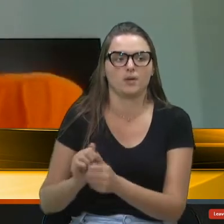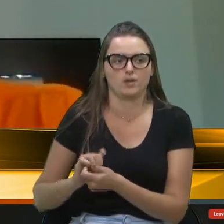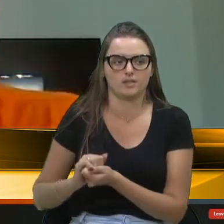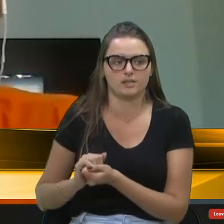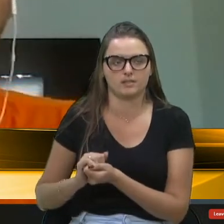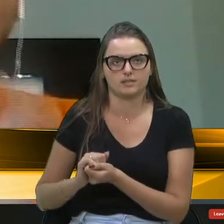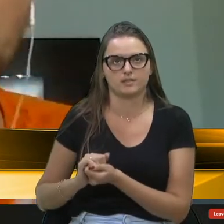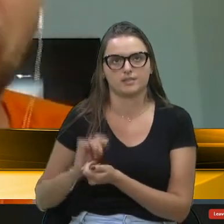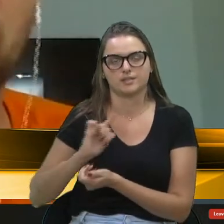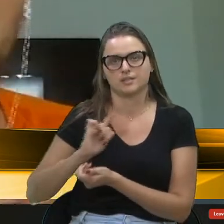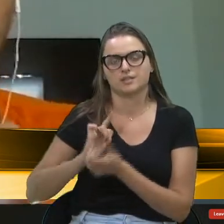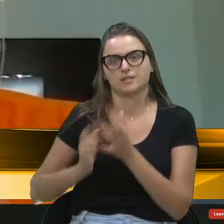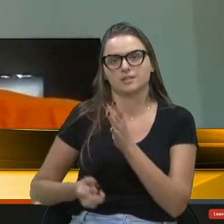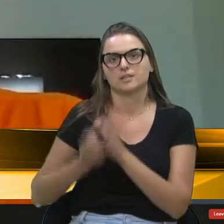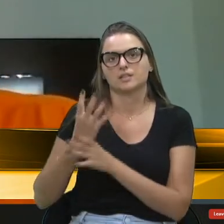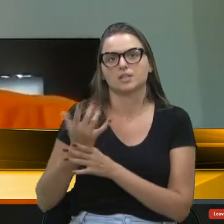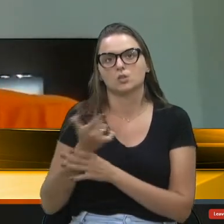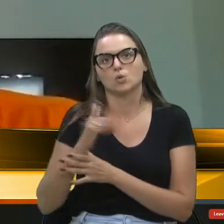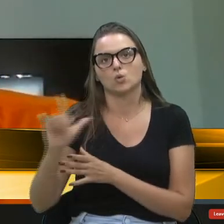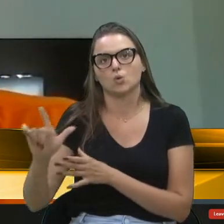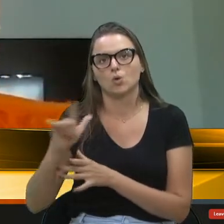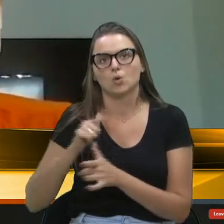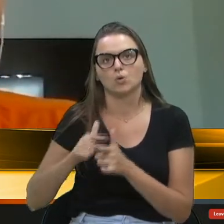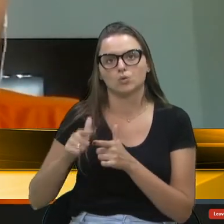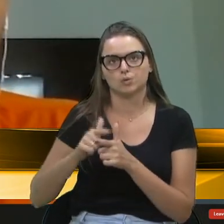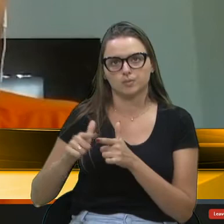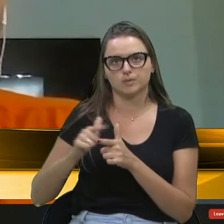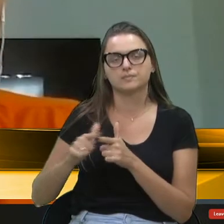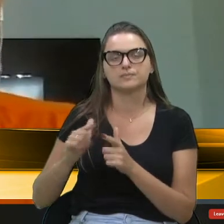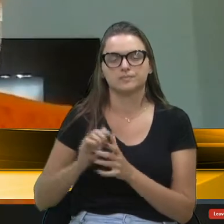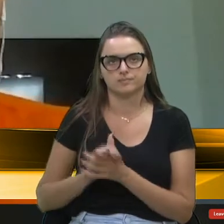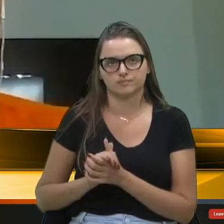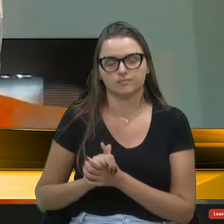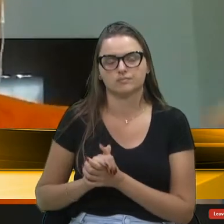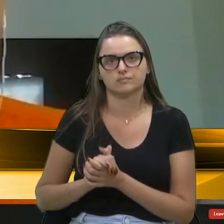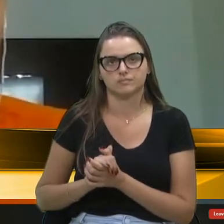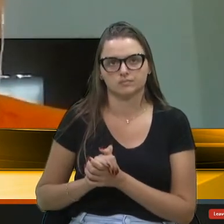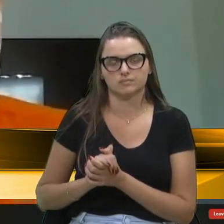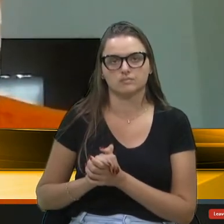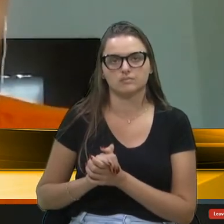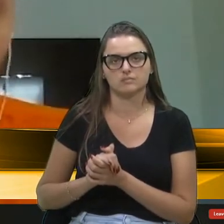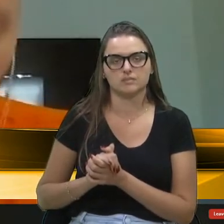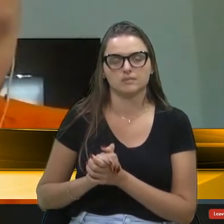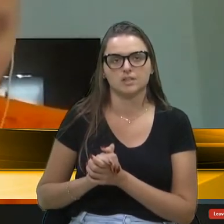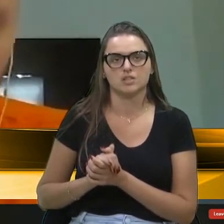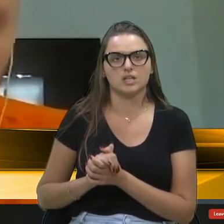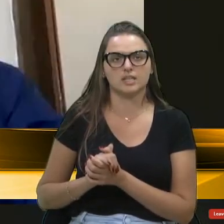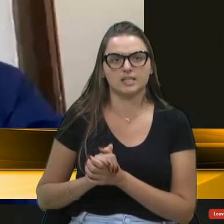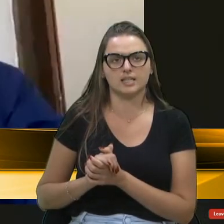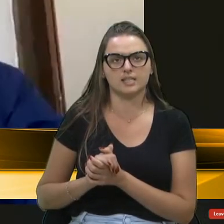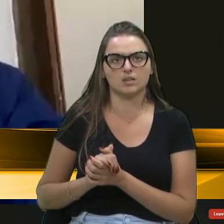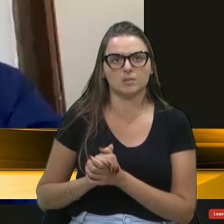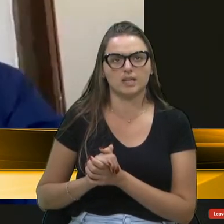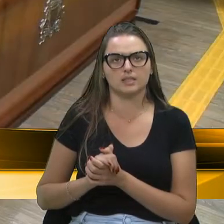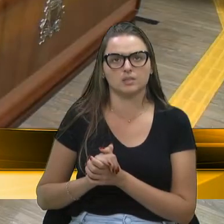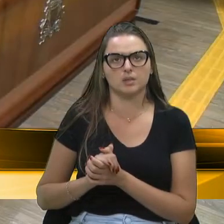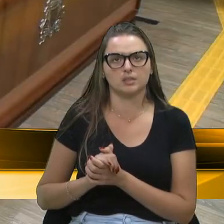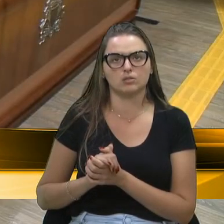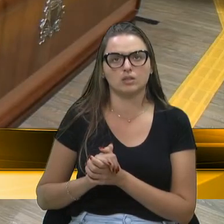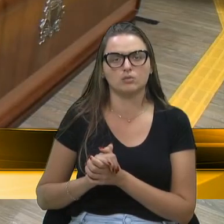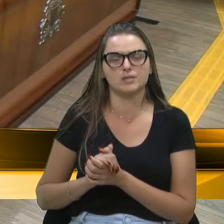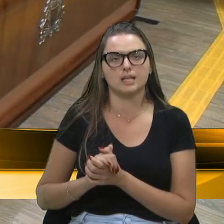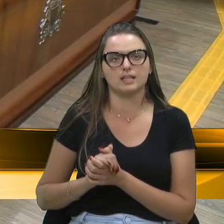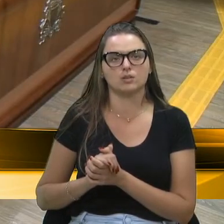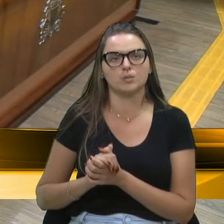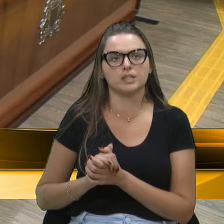grave e estamos criando um outro problema, que é o problema econômico. Então, eu queria passar para vocês, eu estou... A parte, vereador. Eu já concedo